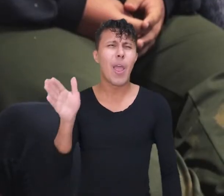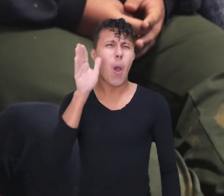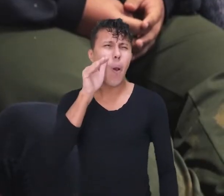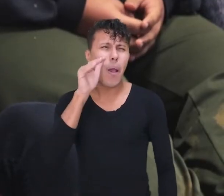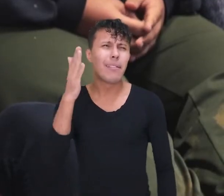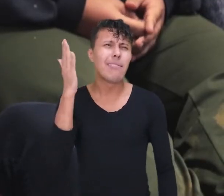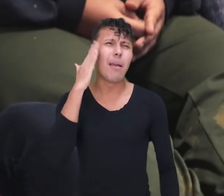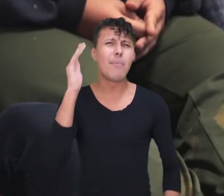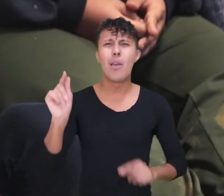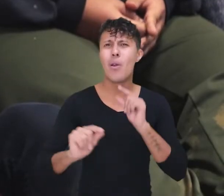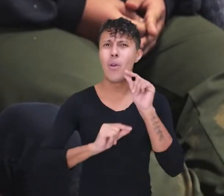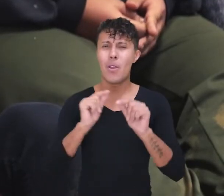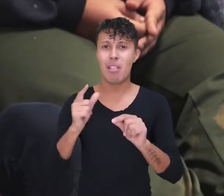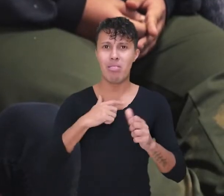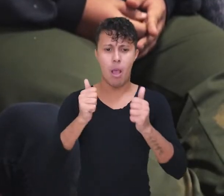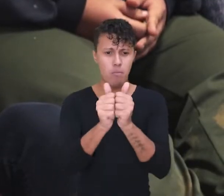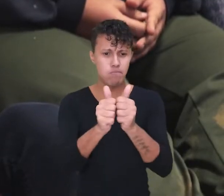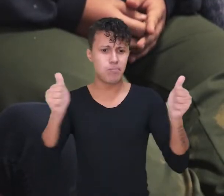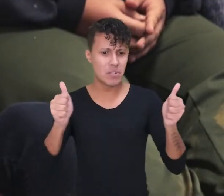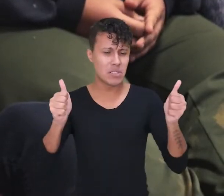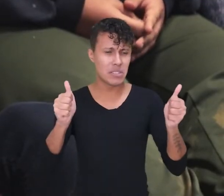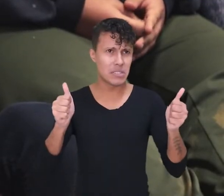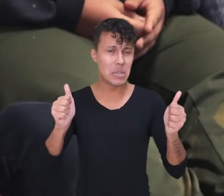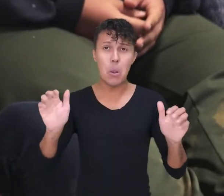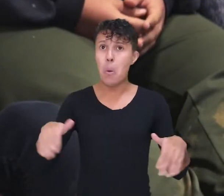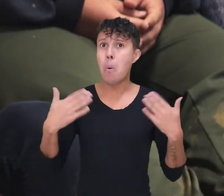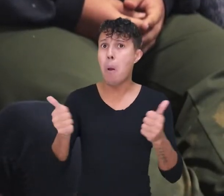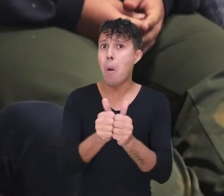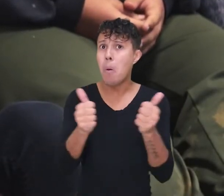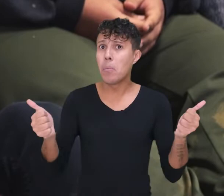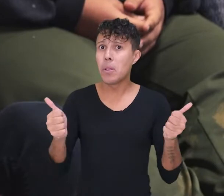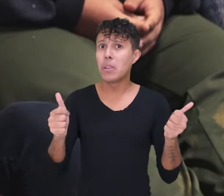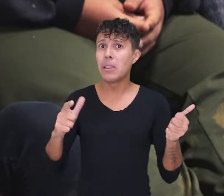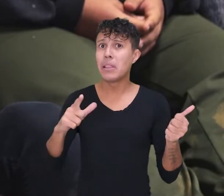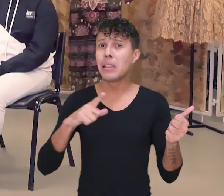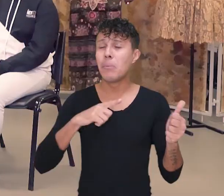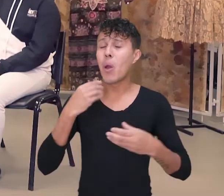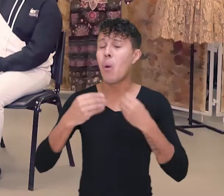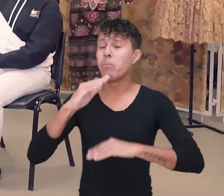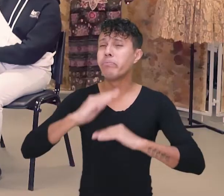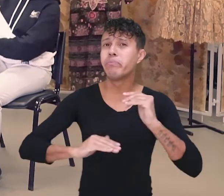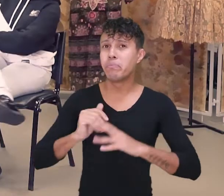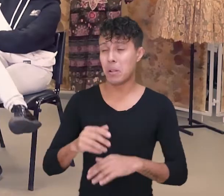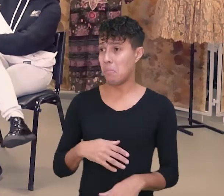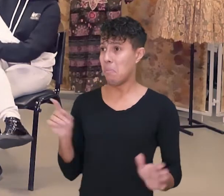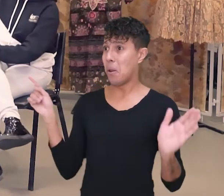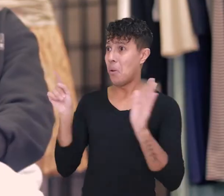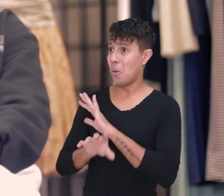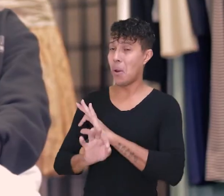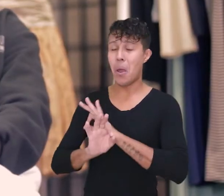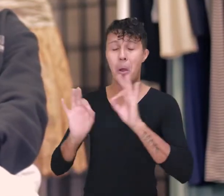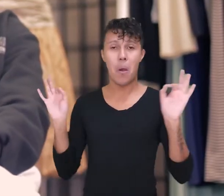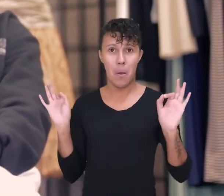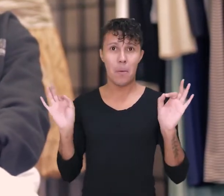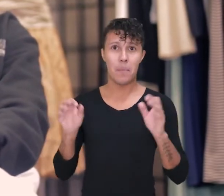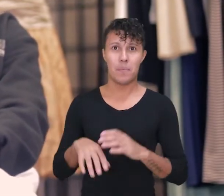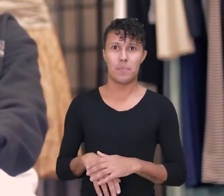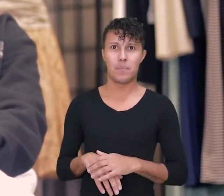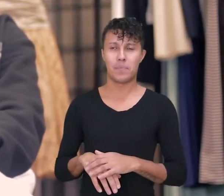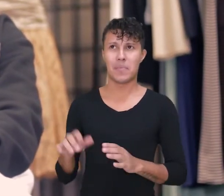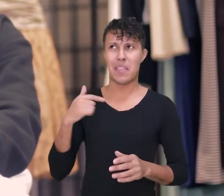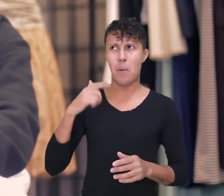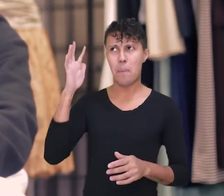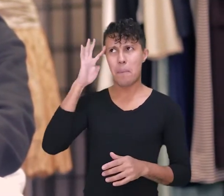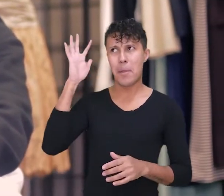uma ruptura a ser feita hoje, qual é e que juventude realiza isso? Uma boa pergunta, não é? Mas sabe o que eu